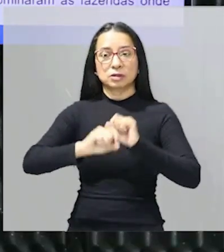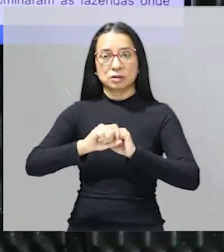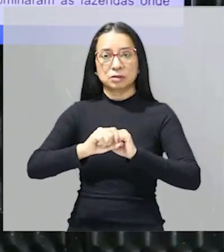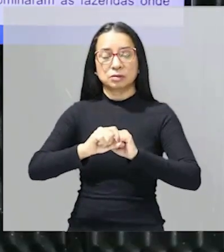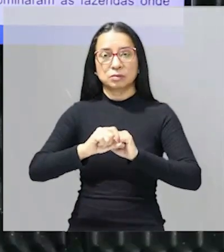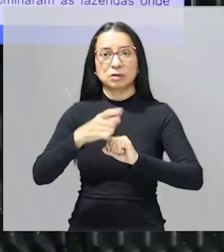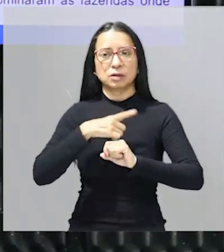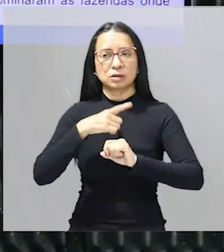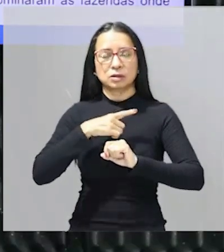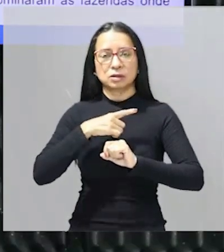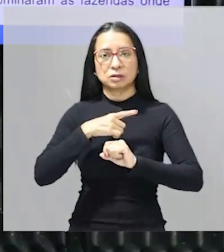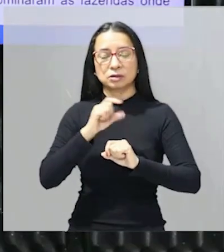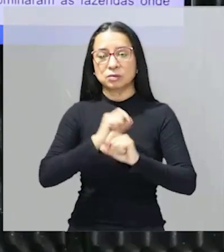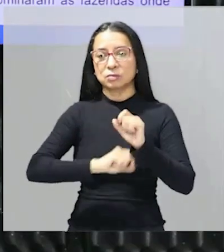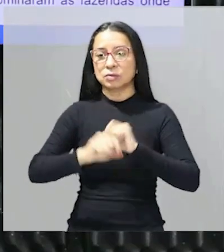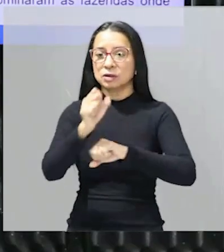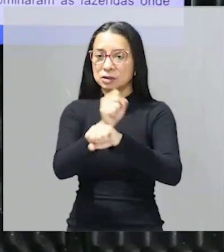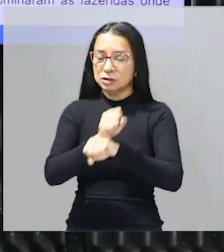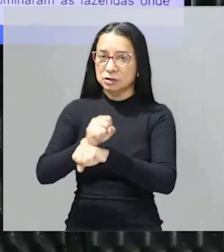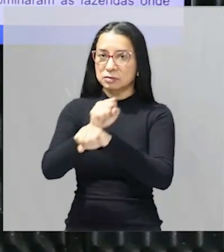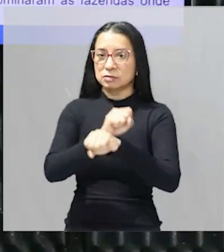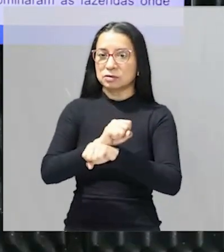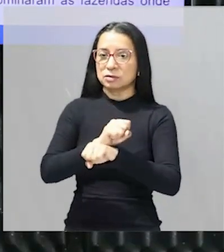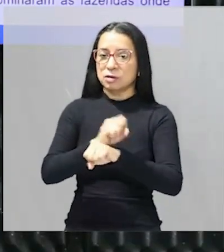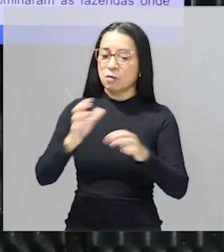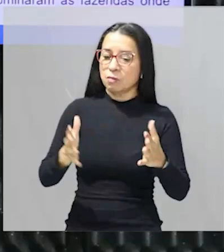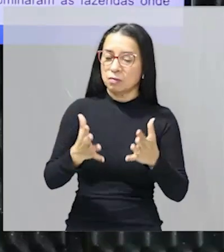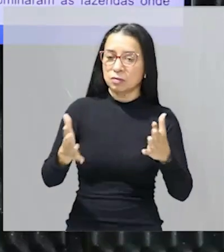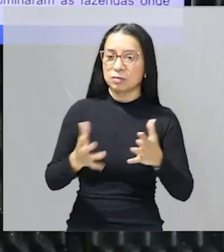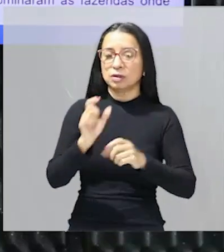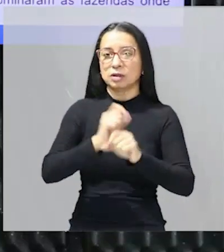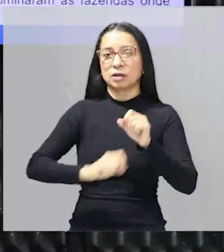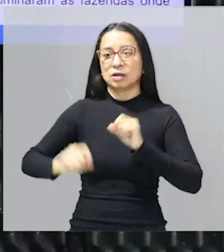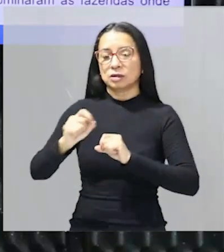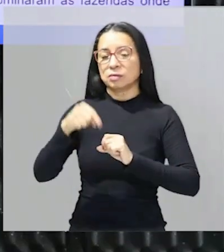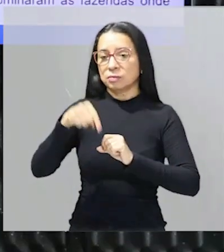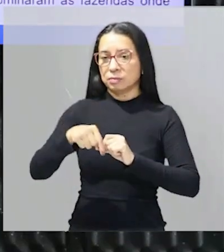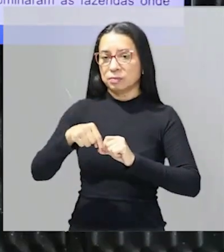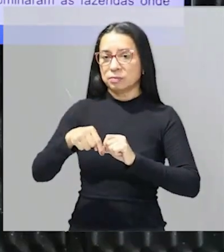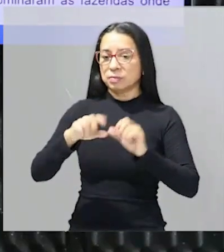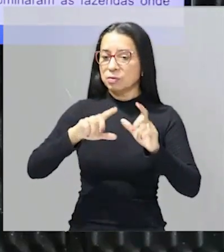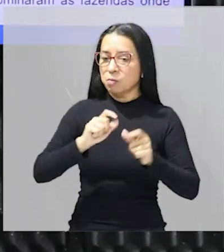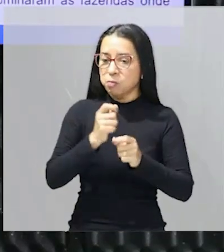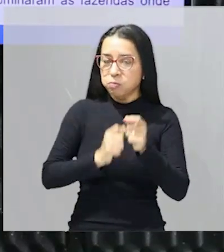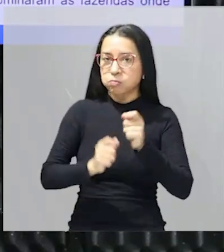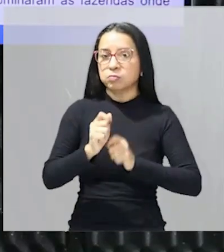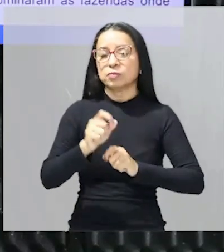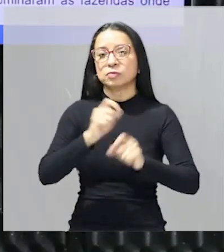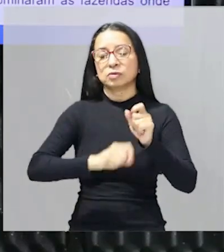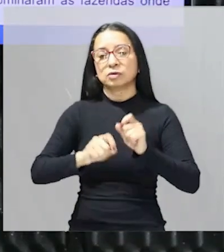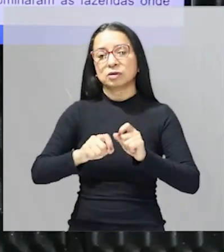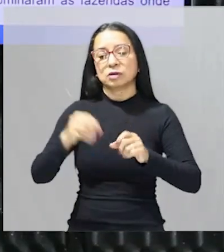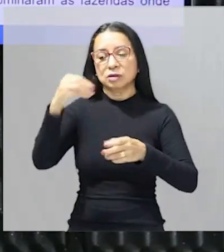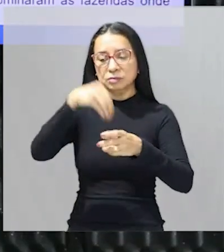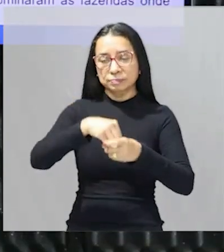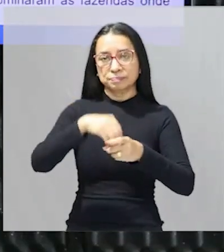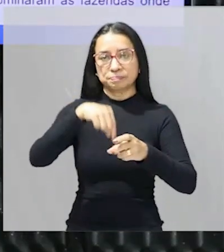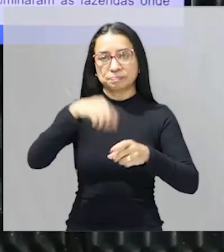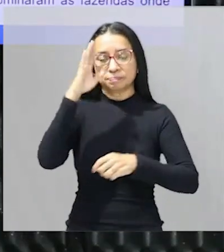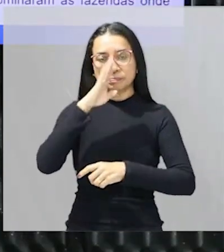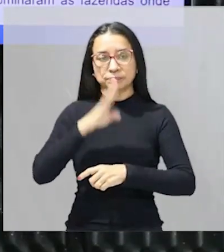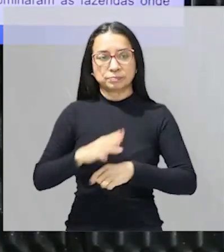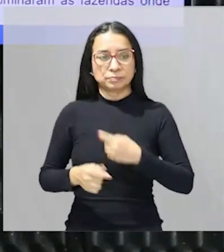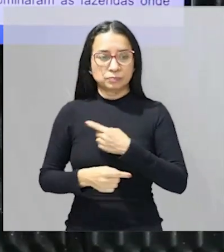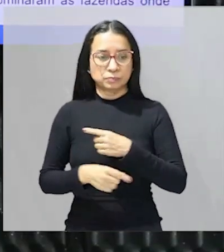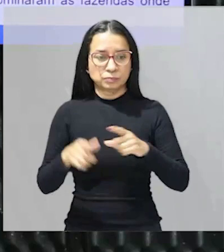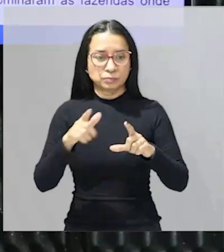escravidão alimentada pelo tráfico interprovincial, pelo tráfico interno. Então aqui está tudo ok. Continuando, nos